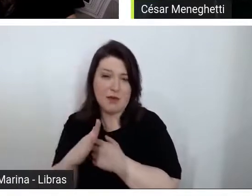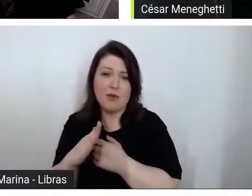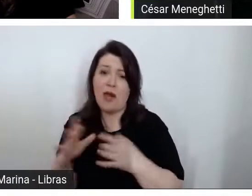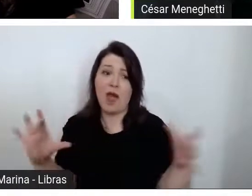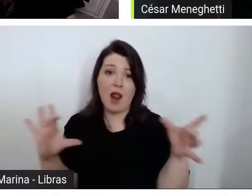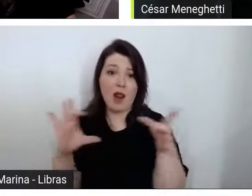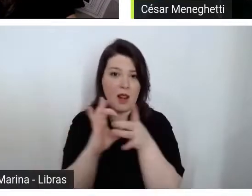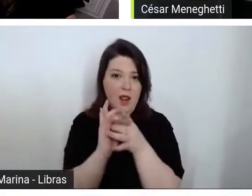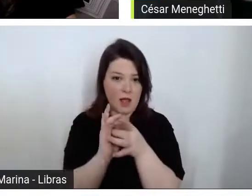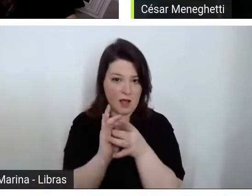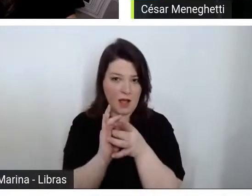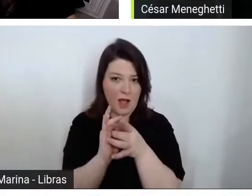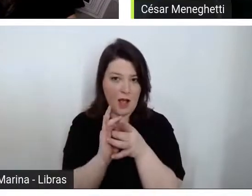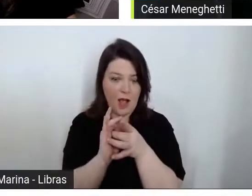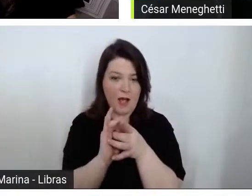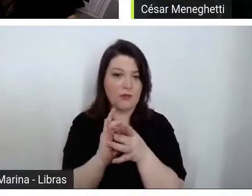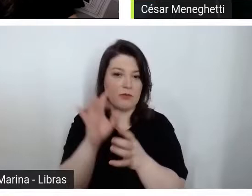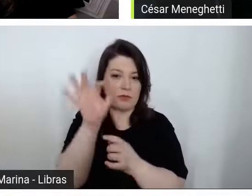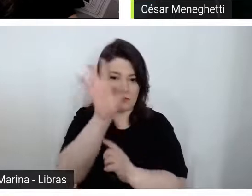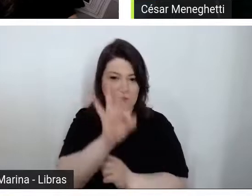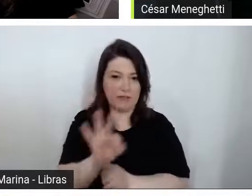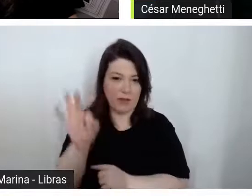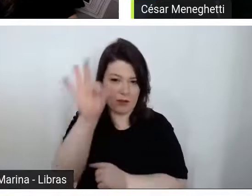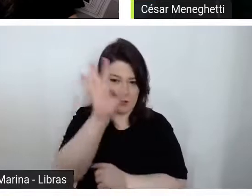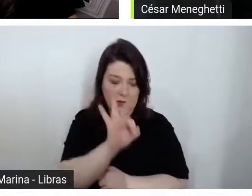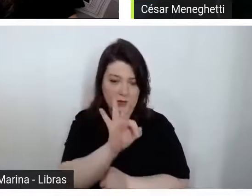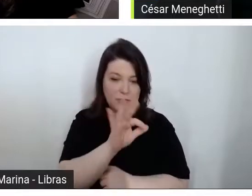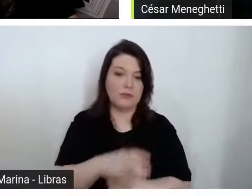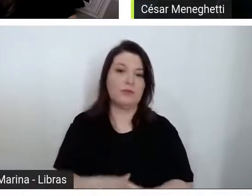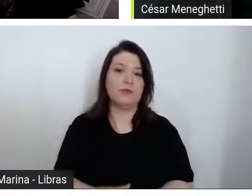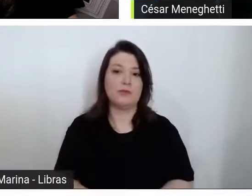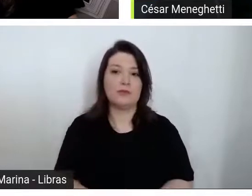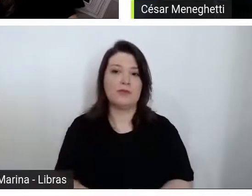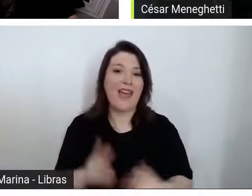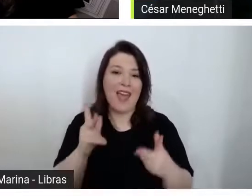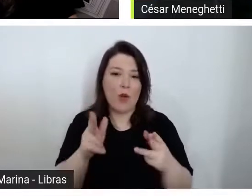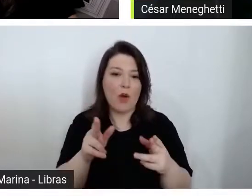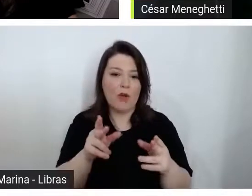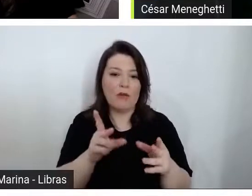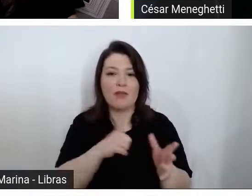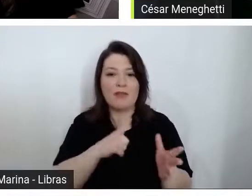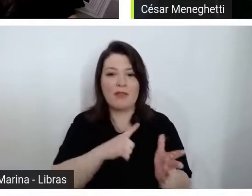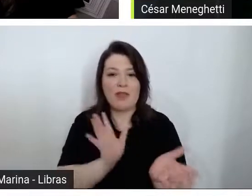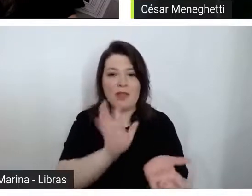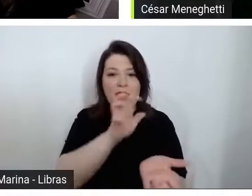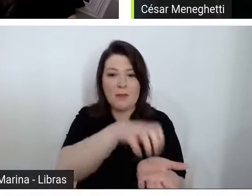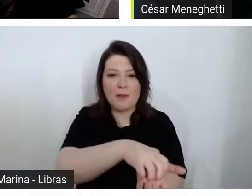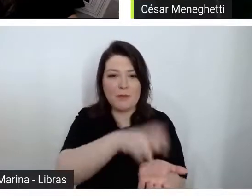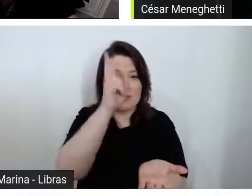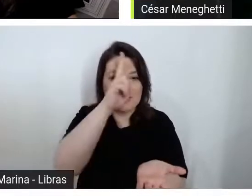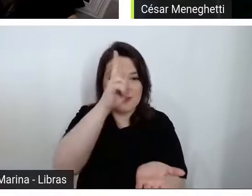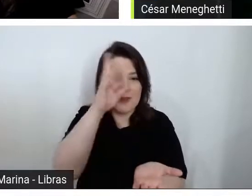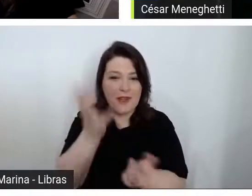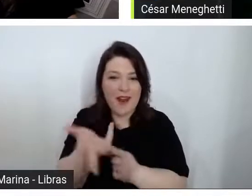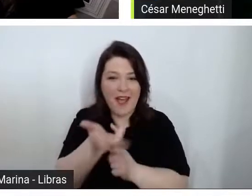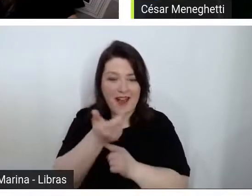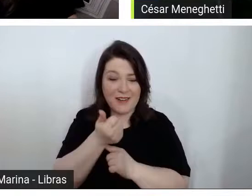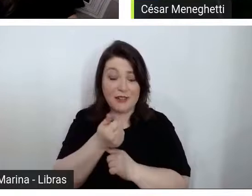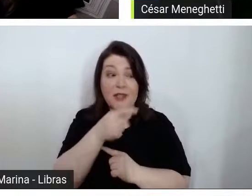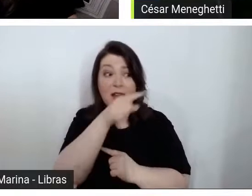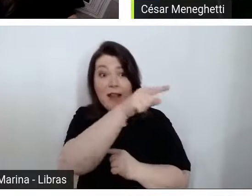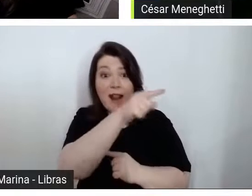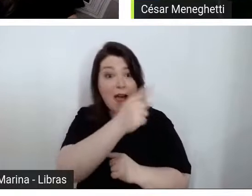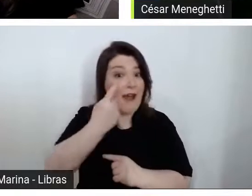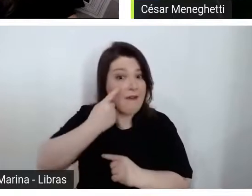ao Departamento de História da Arte e tudo. E eles viram esse trabalho do K-Lab, né,